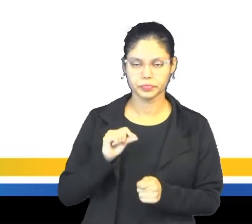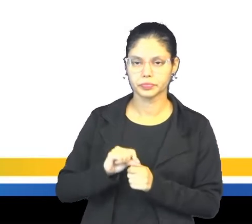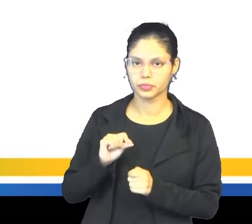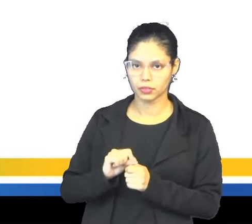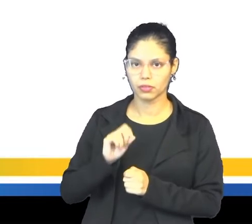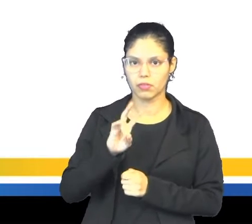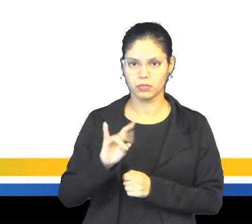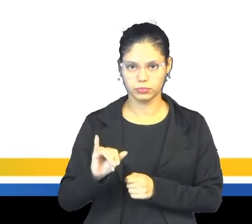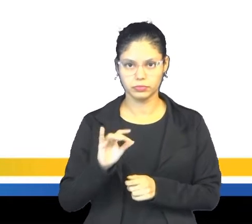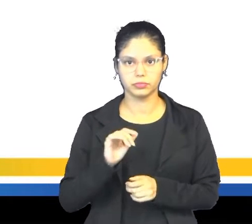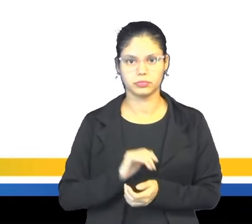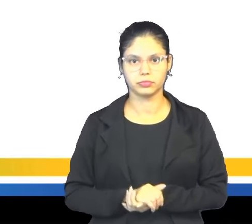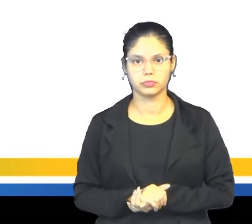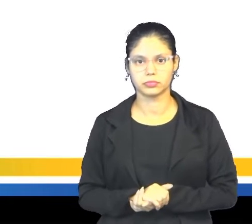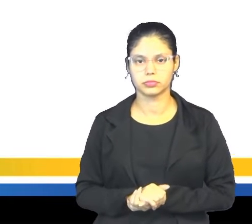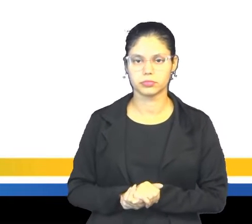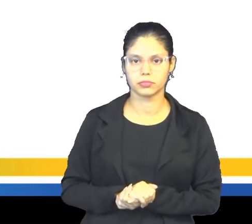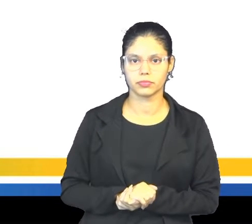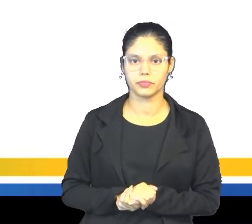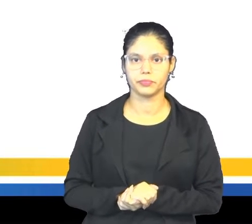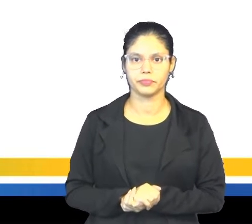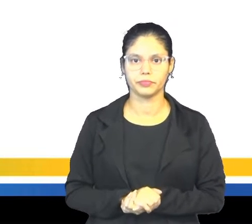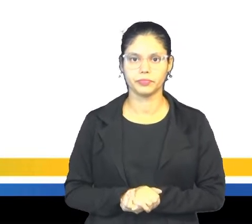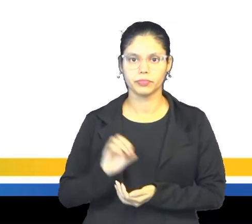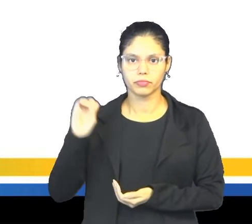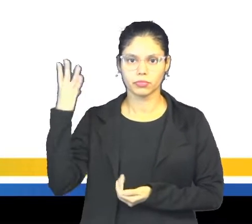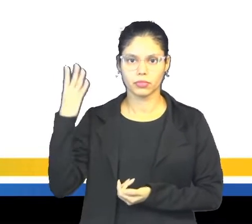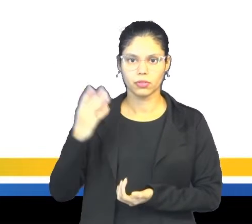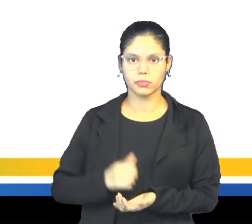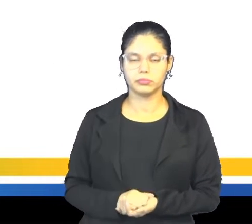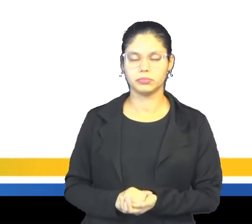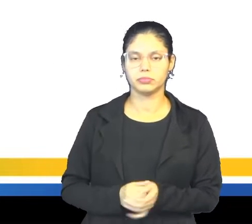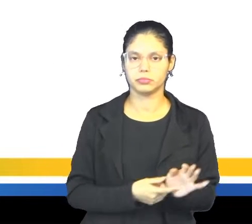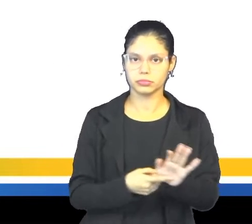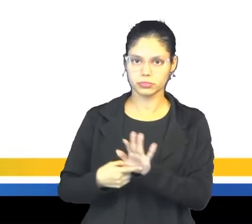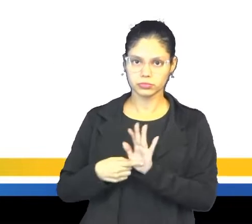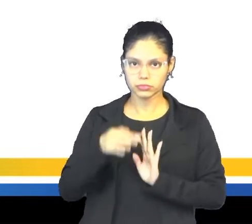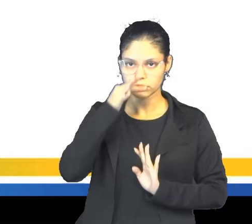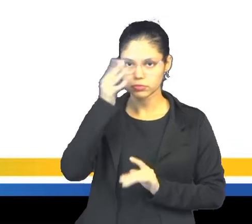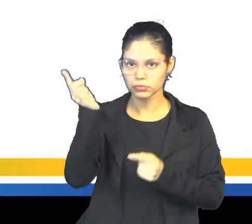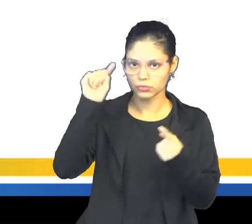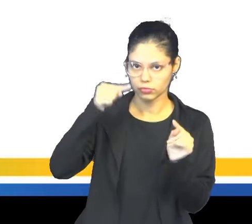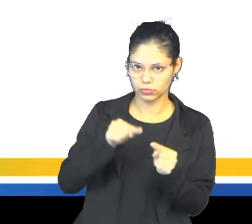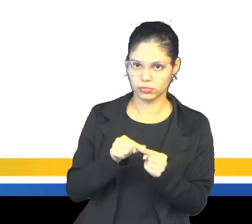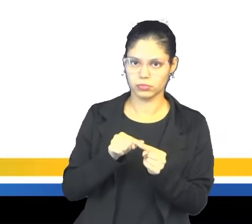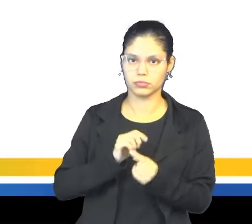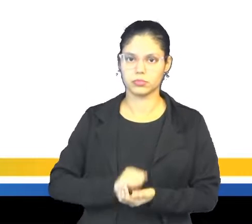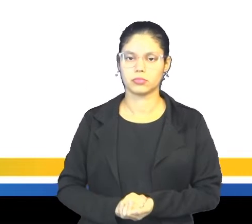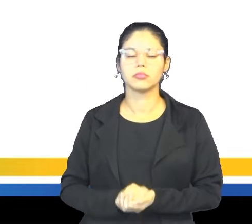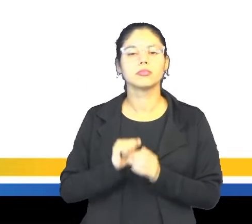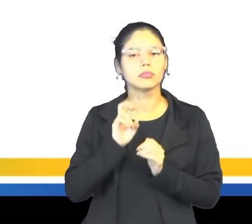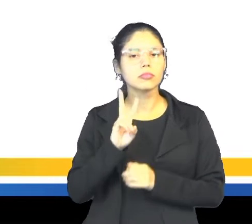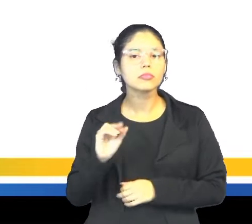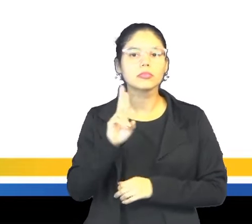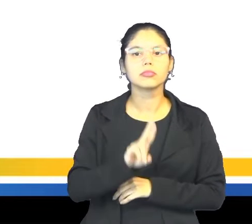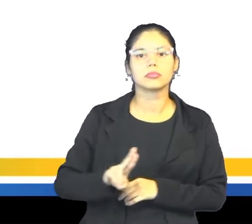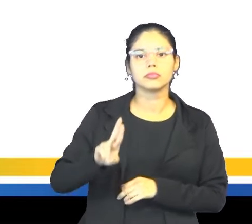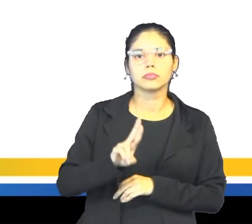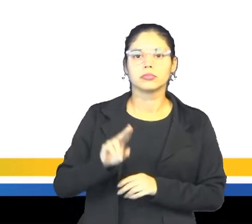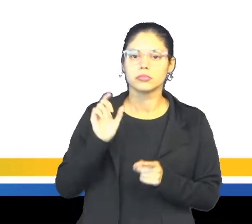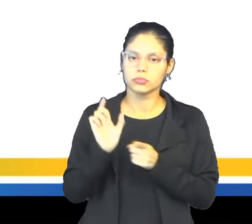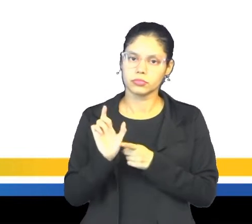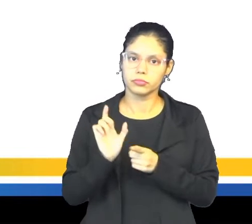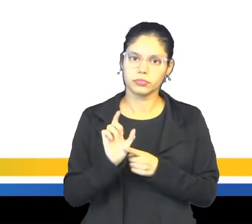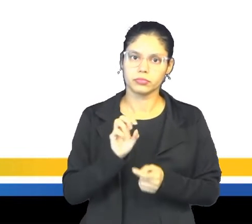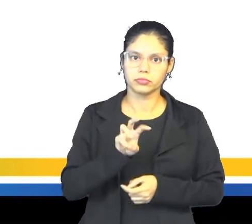tomar, mas ainda vai acontecer. Então, né, ela indica aí um futuro próximo. Você também vai utilizar, né, a